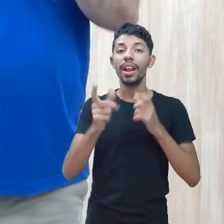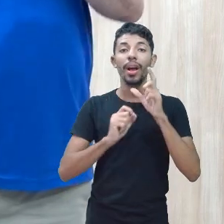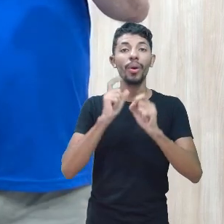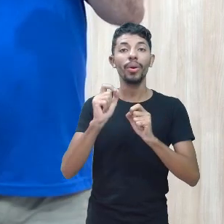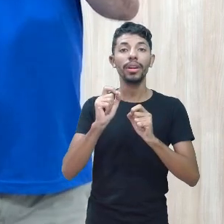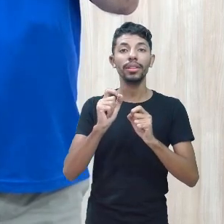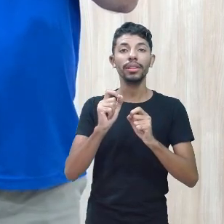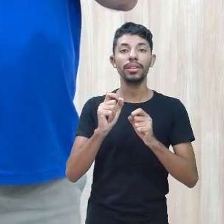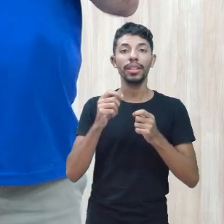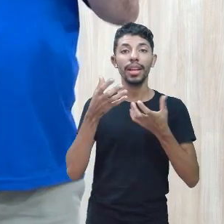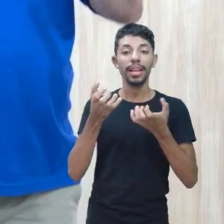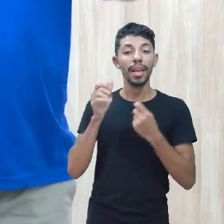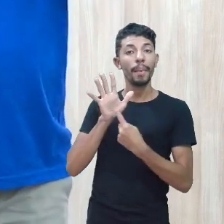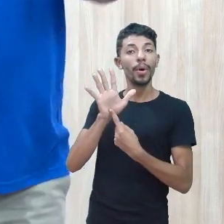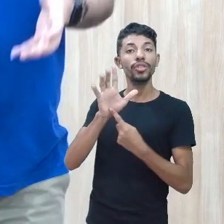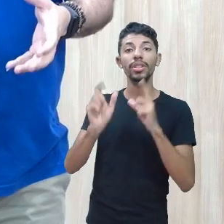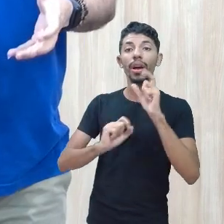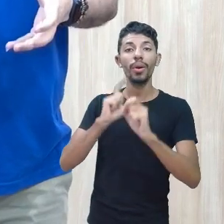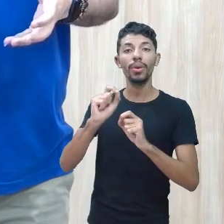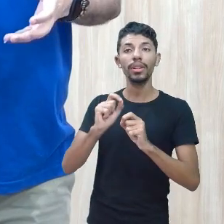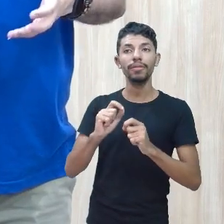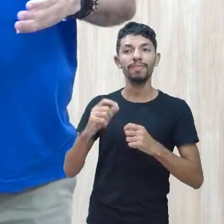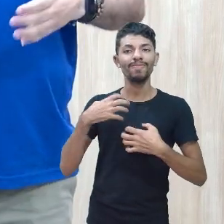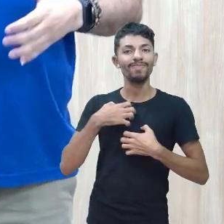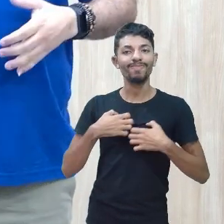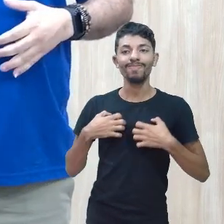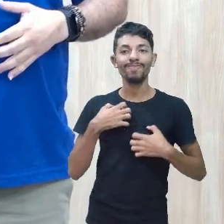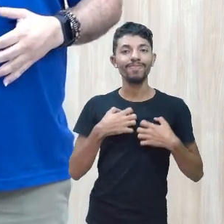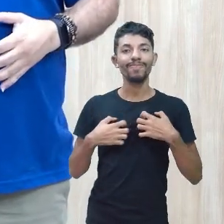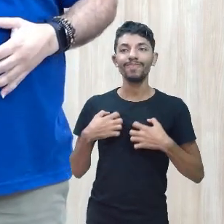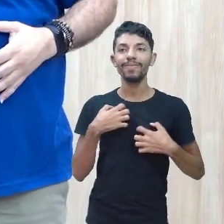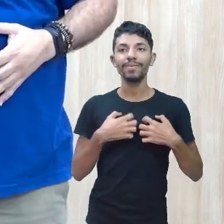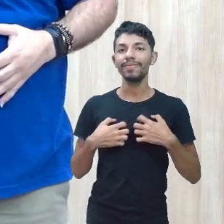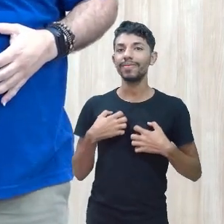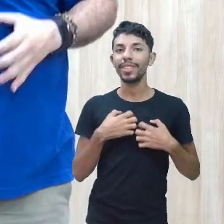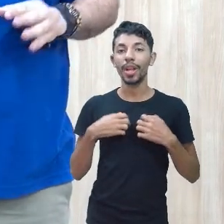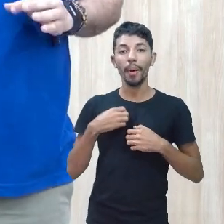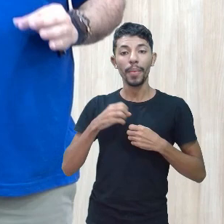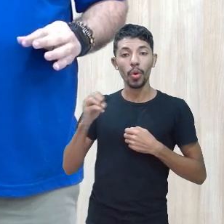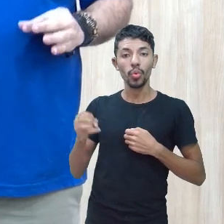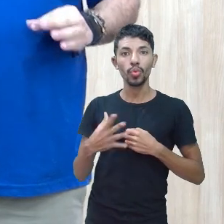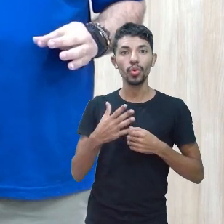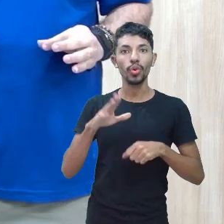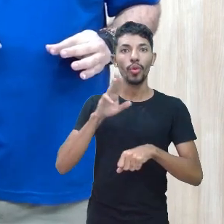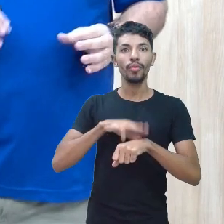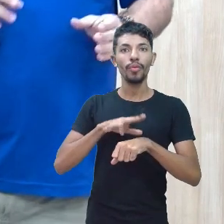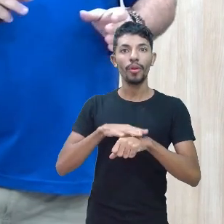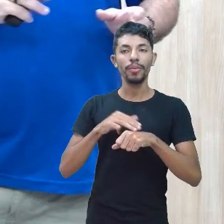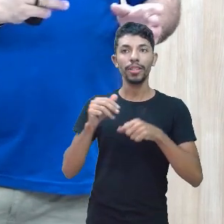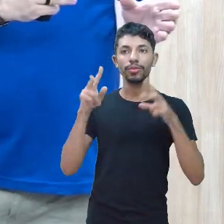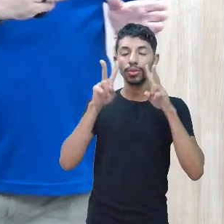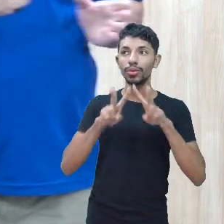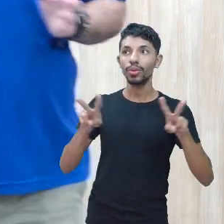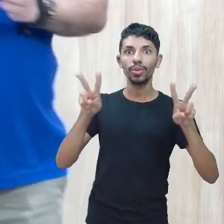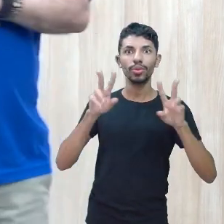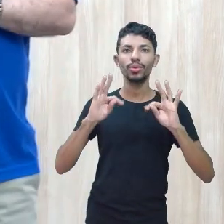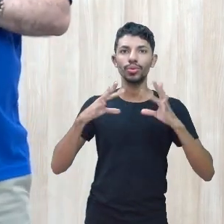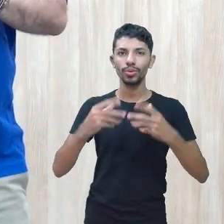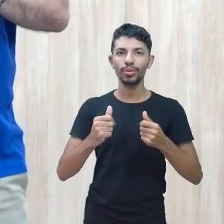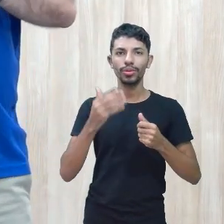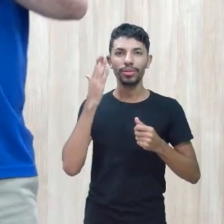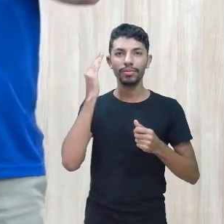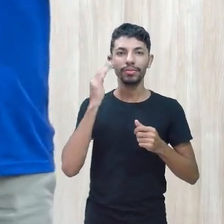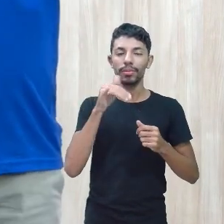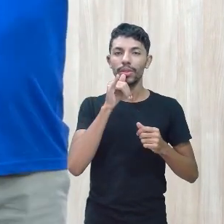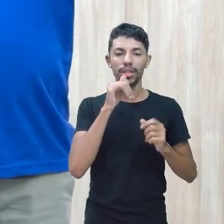com aquela nova realidade que se apresenta para ela. Ela estava bem guardadinha lá na barriga da mamãe, mas ela sai